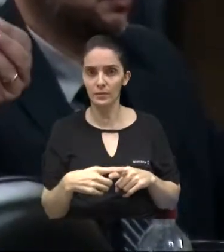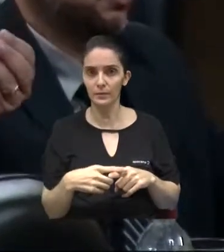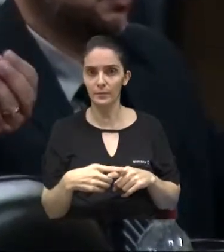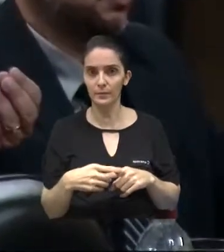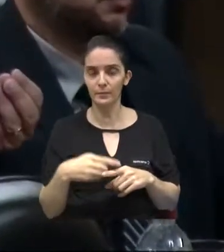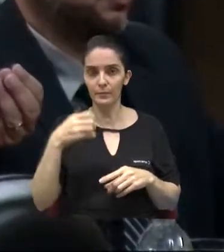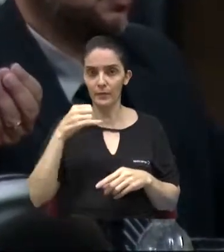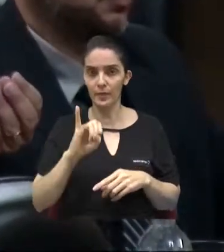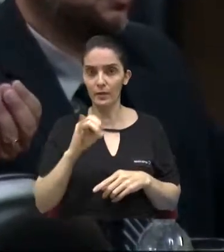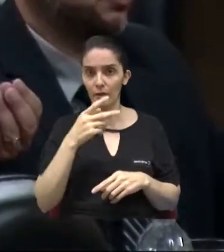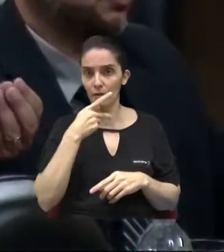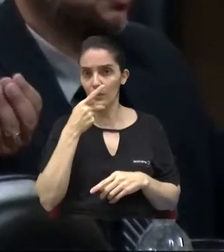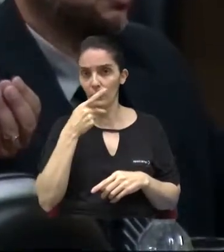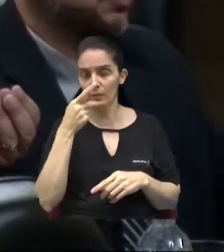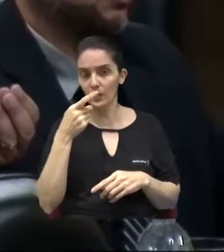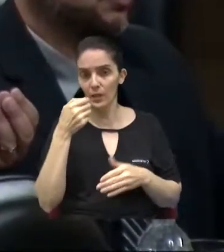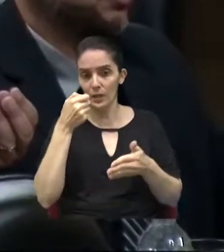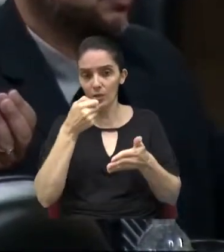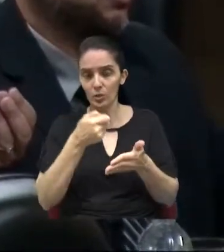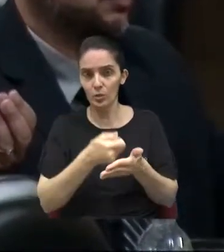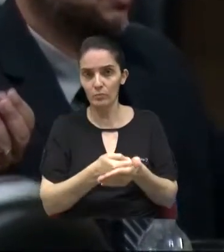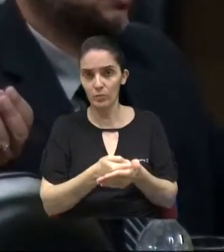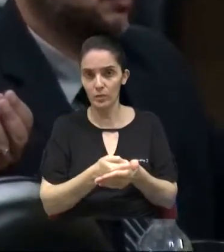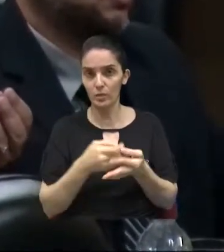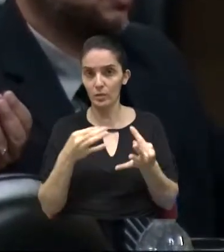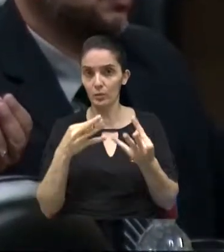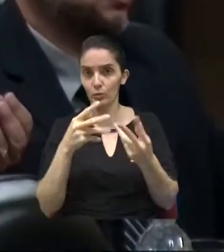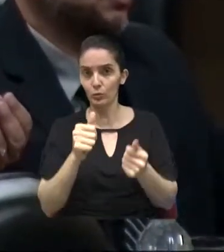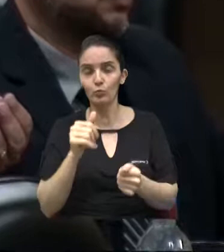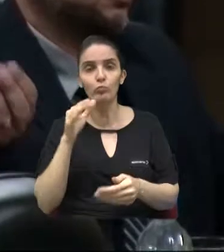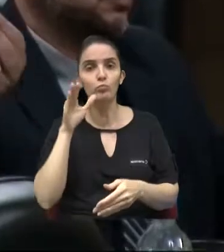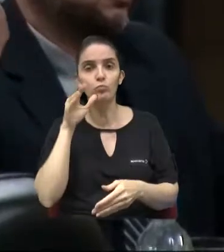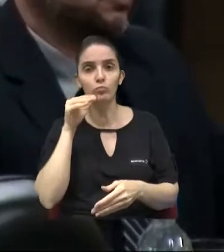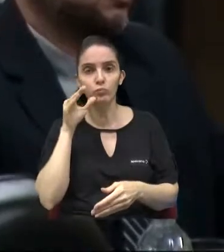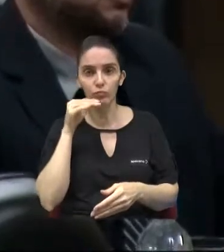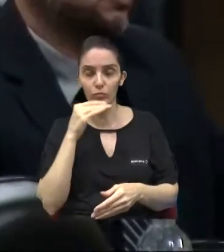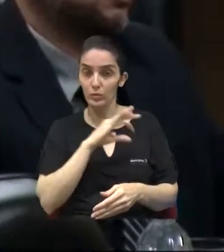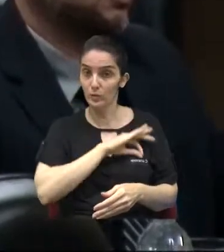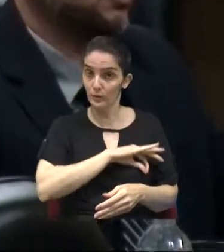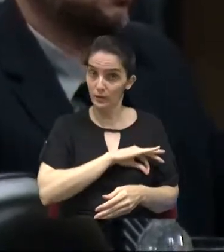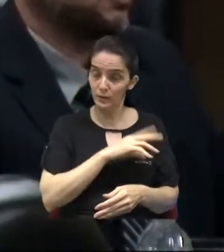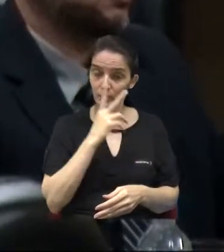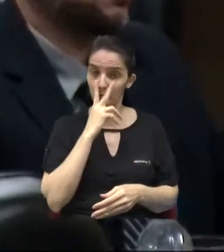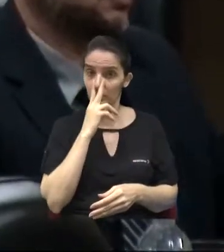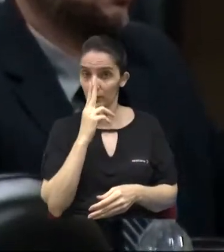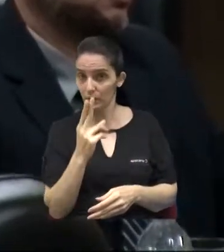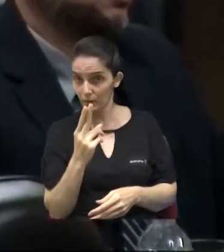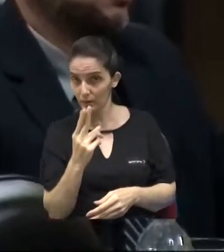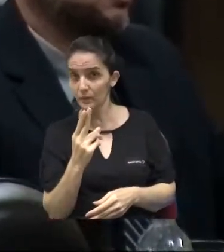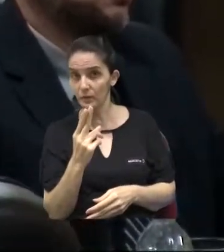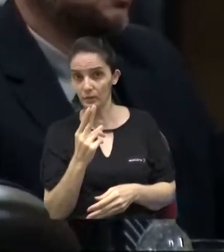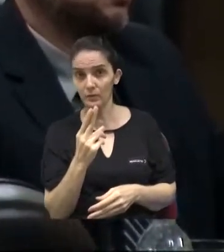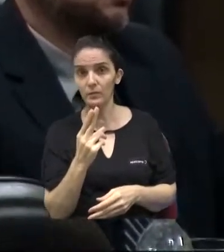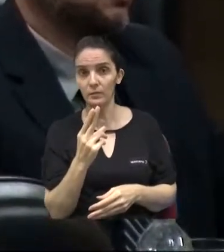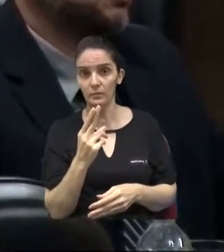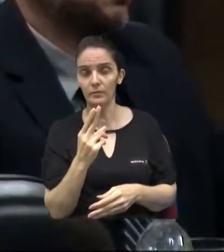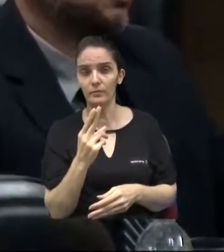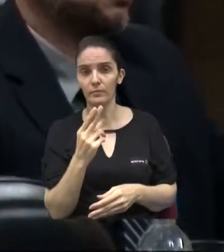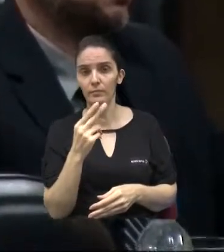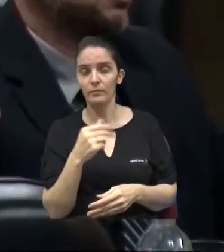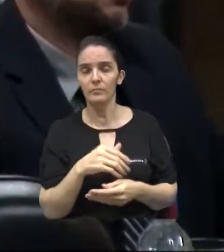falar em arcar com a dívida dos funcionários, pelo que me parece, foi ventilado em cerca